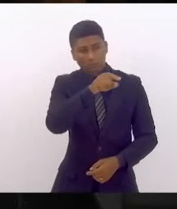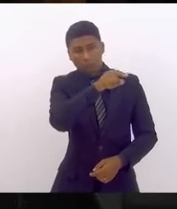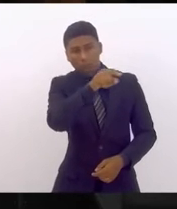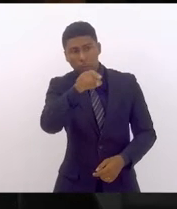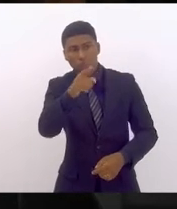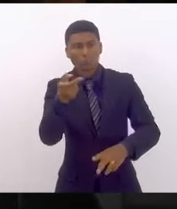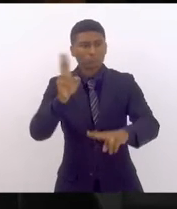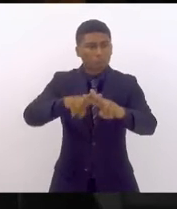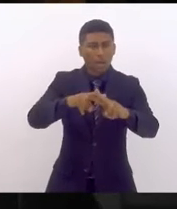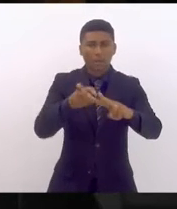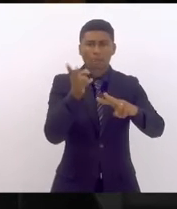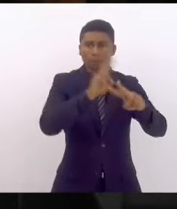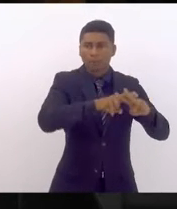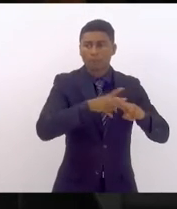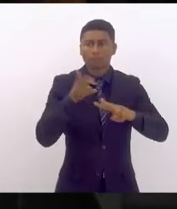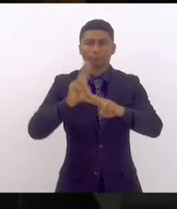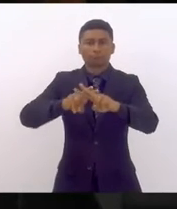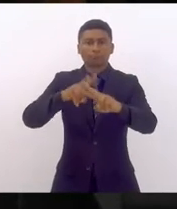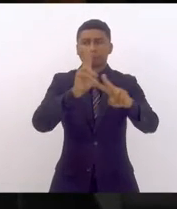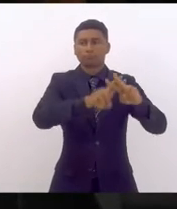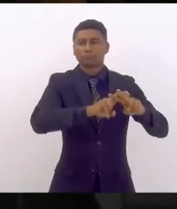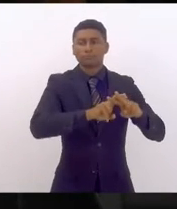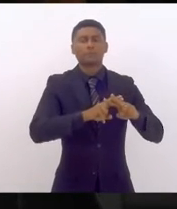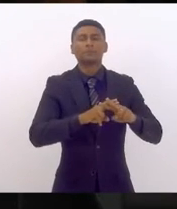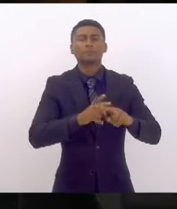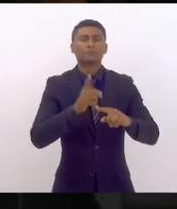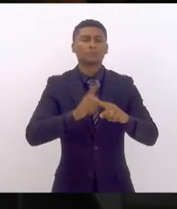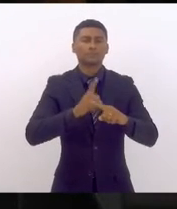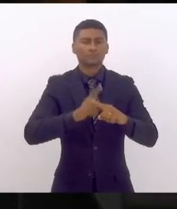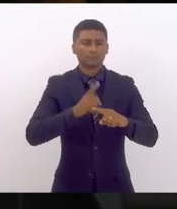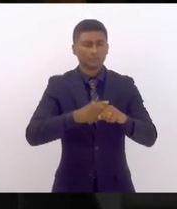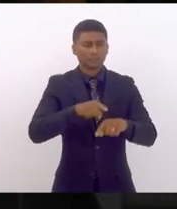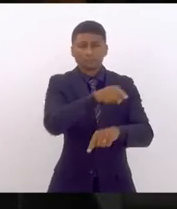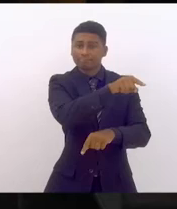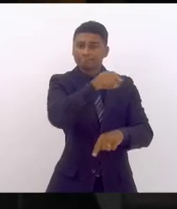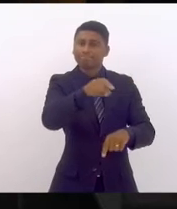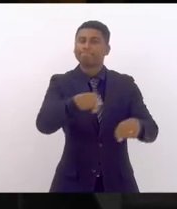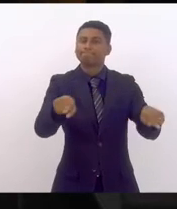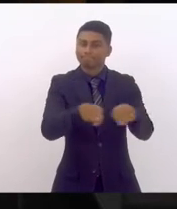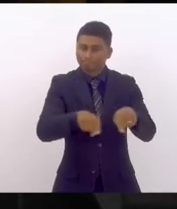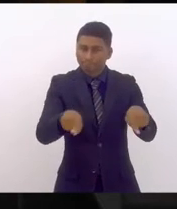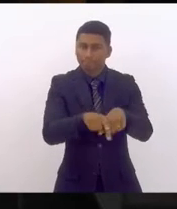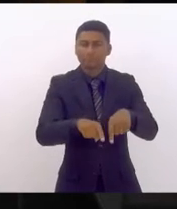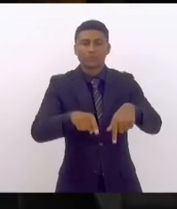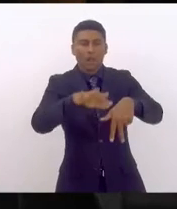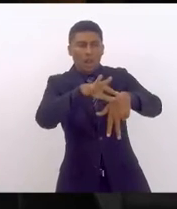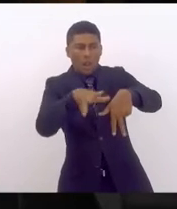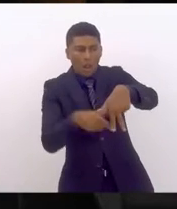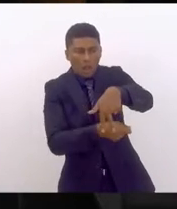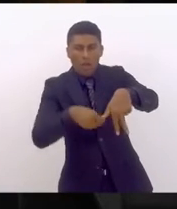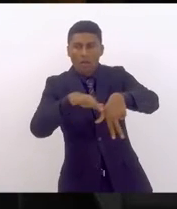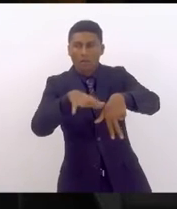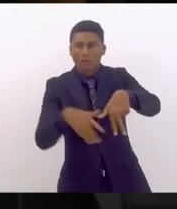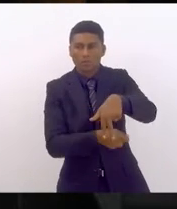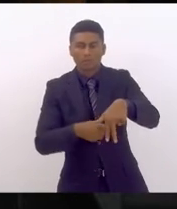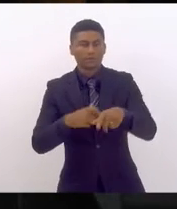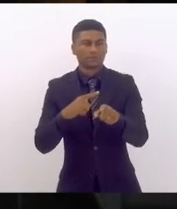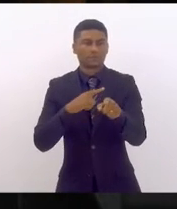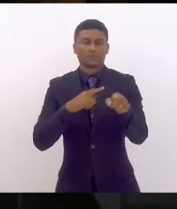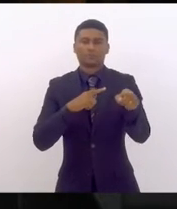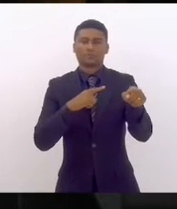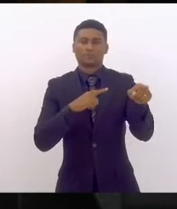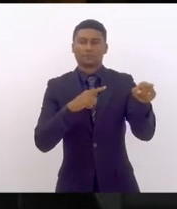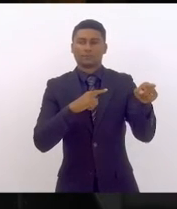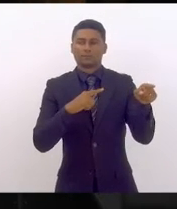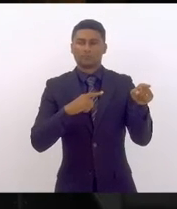ligados a um esquema de corrupção com esse jacaré E aí